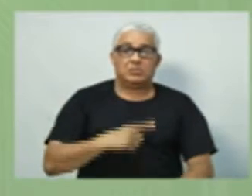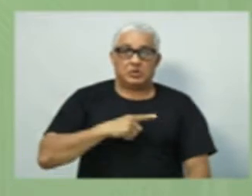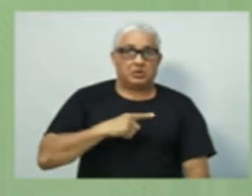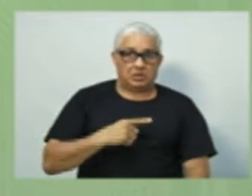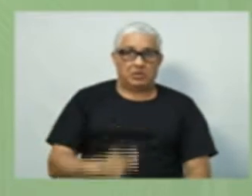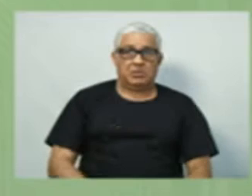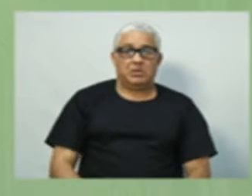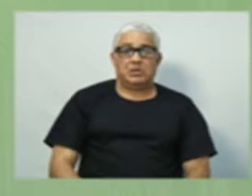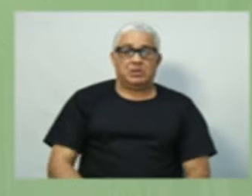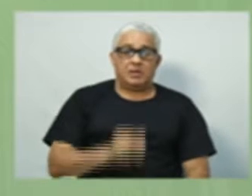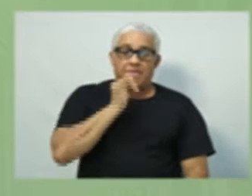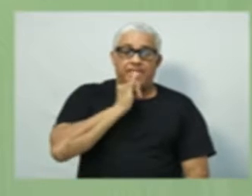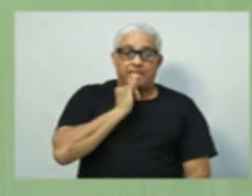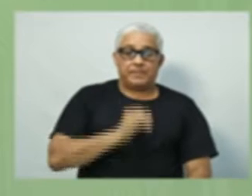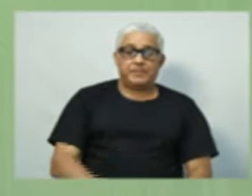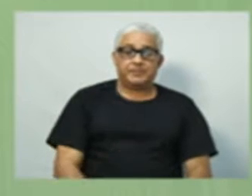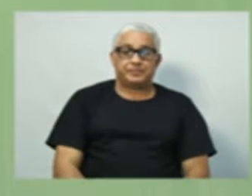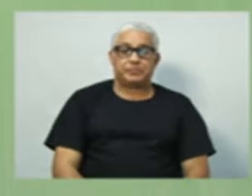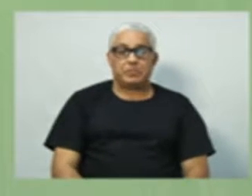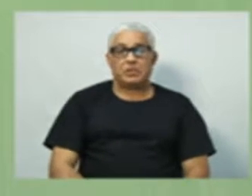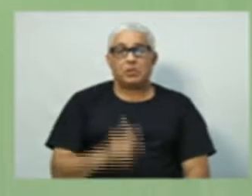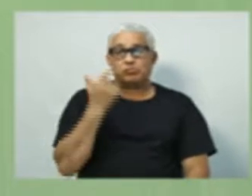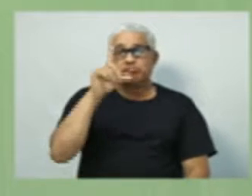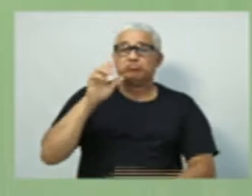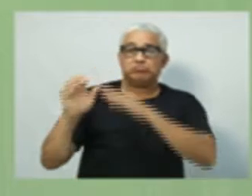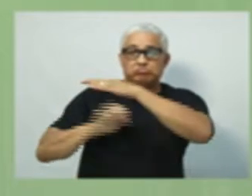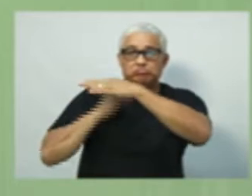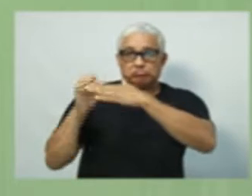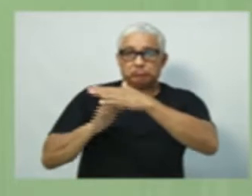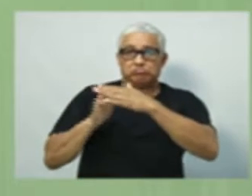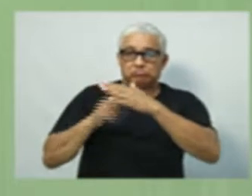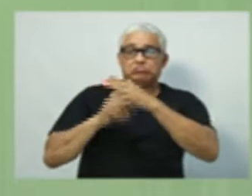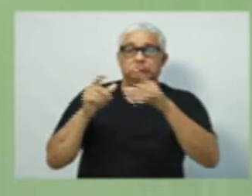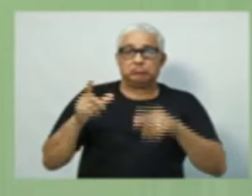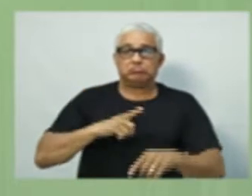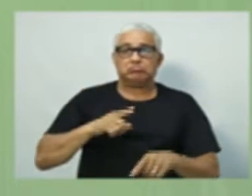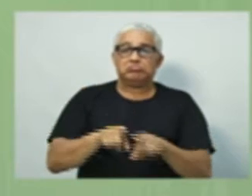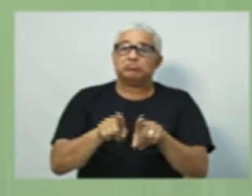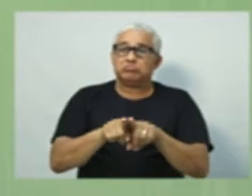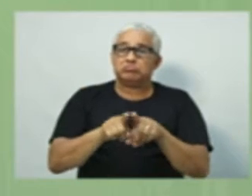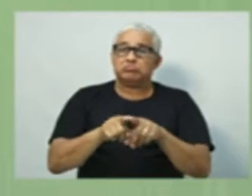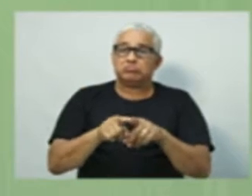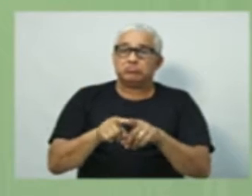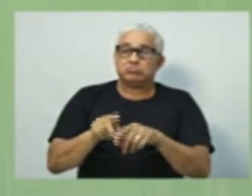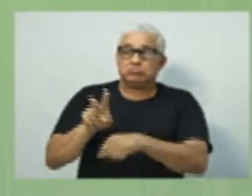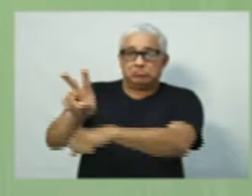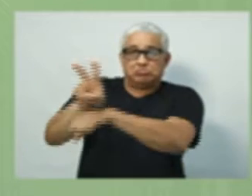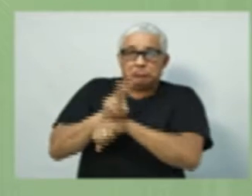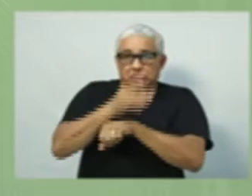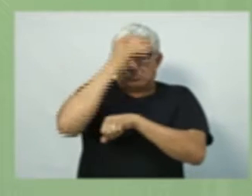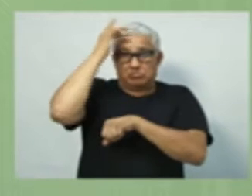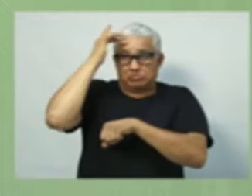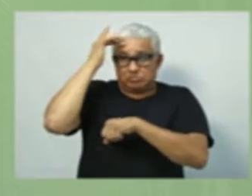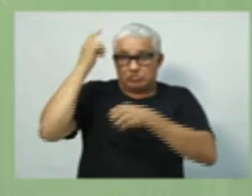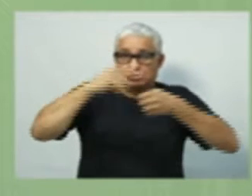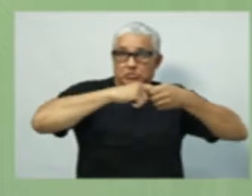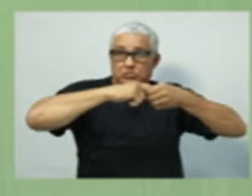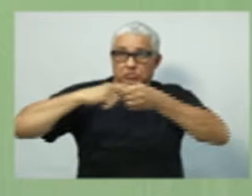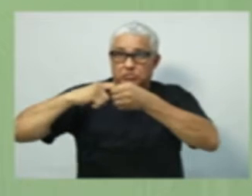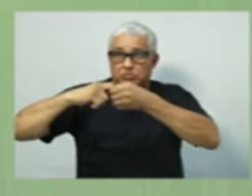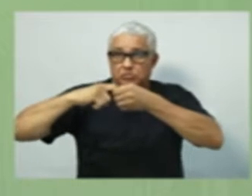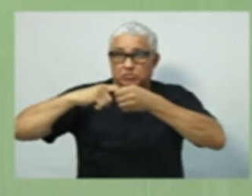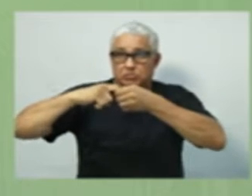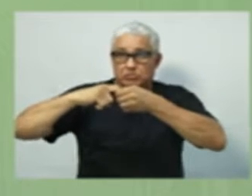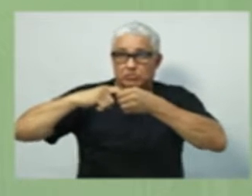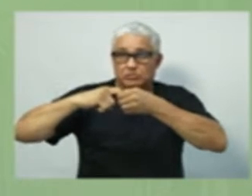sessão tenha participação em outras companhias também em empréstimos a pessoas ligadas a